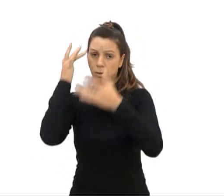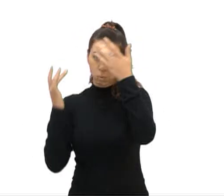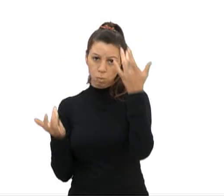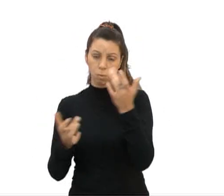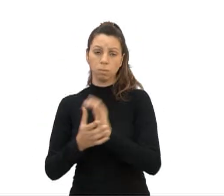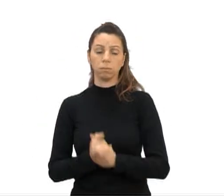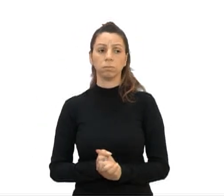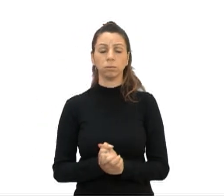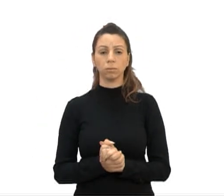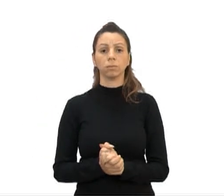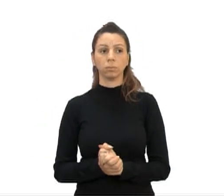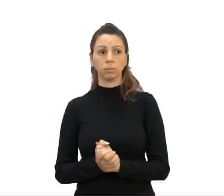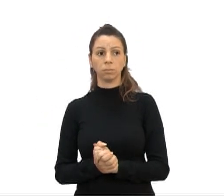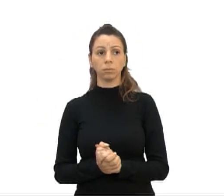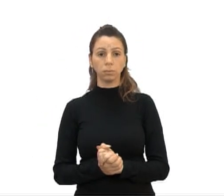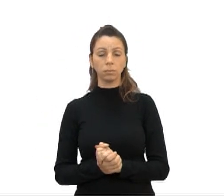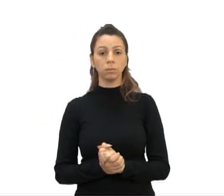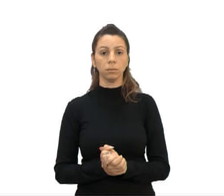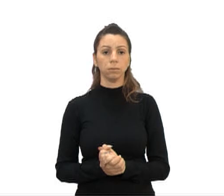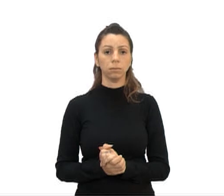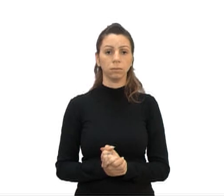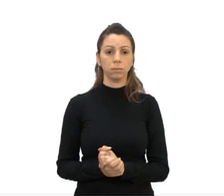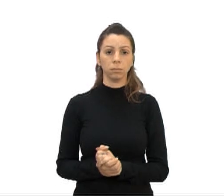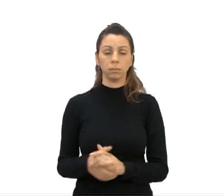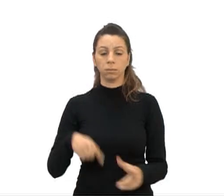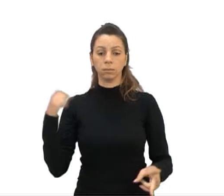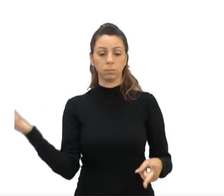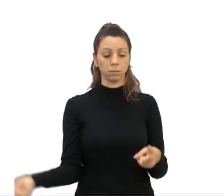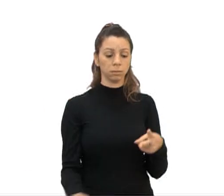das alternativas está correta referente